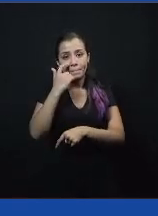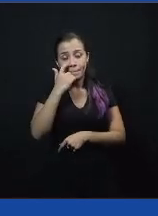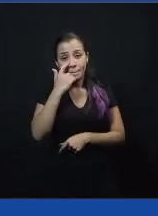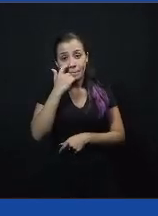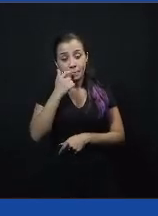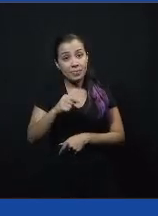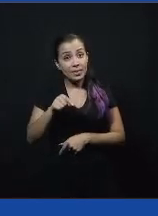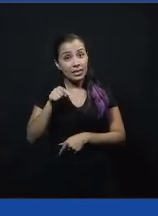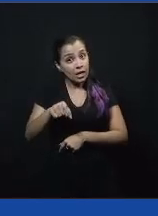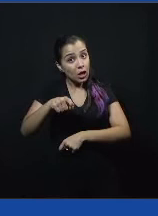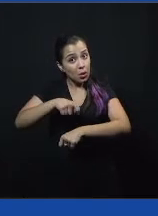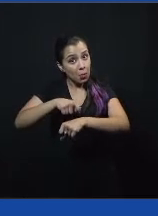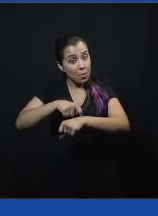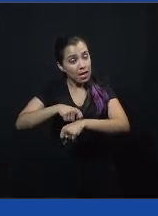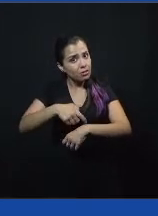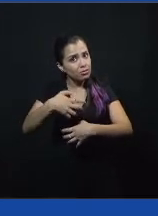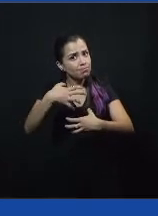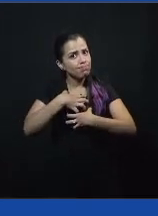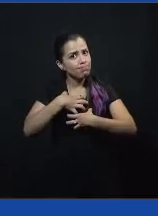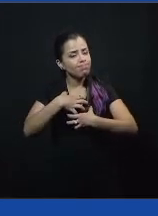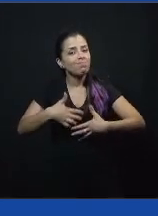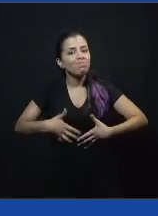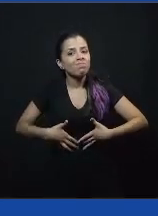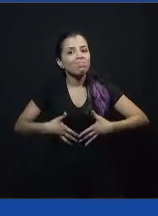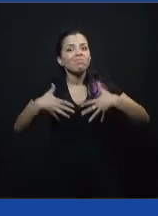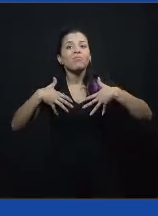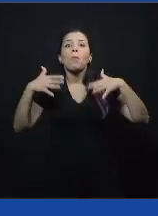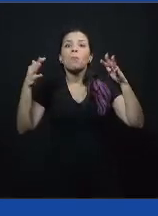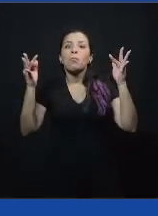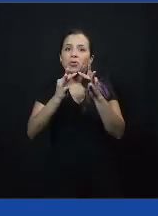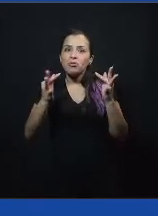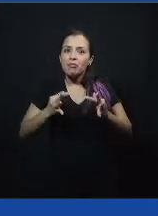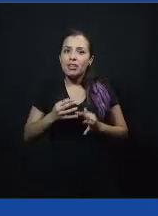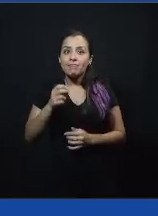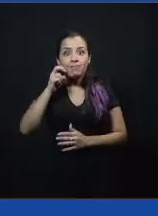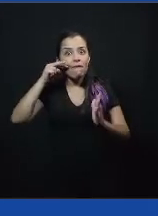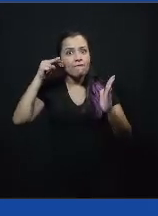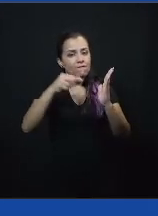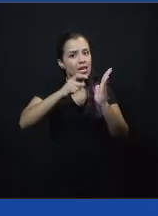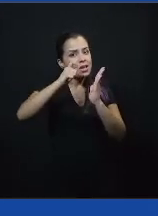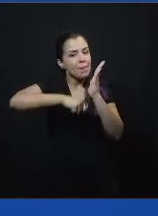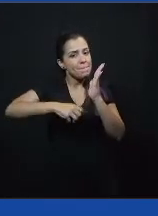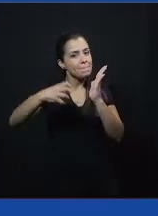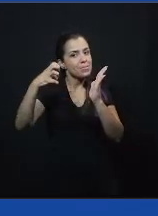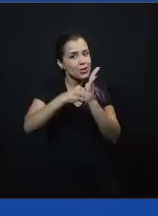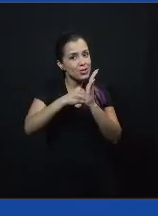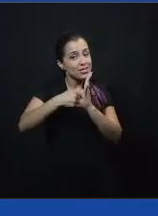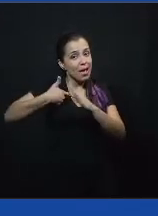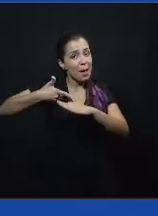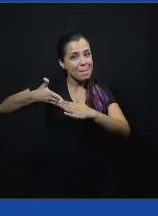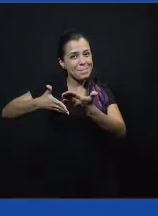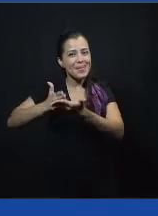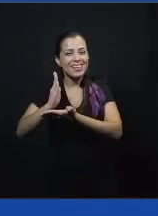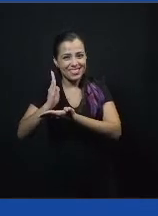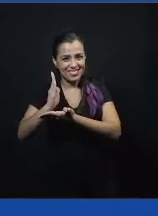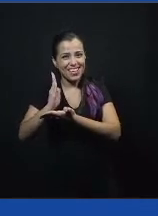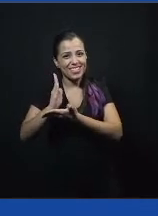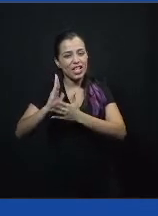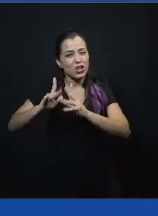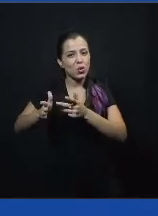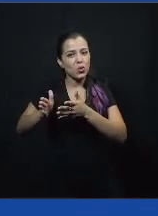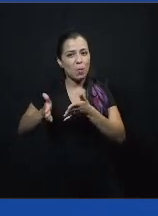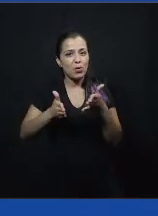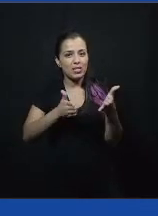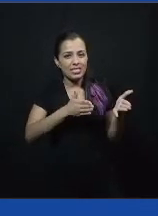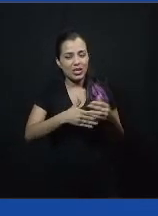aliás sentimento ali de felicidade eu fiquei muito feliz por é tu me inscrevi e fui e passei ali né para as pessoas todo